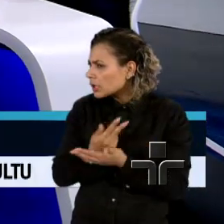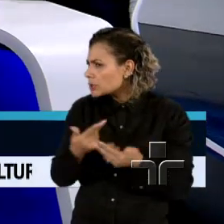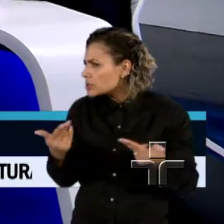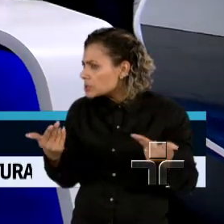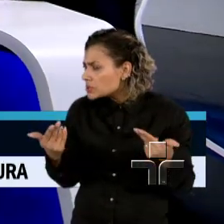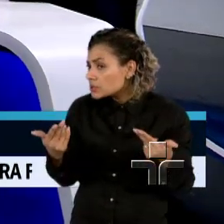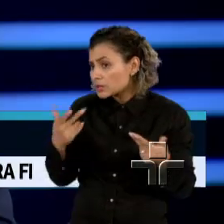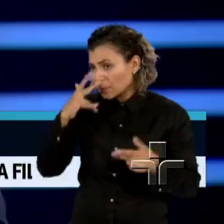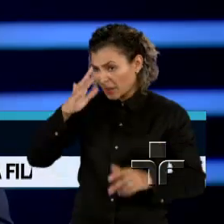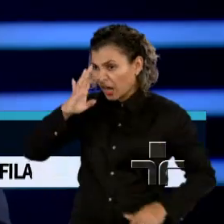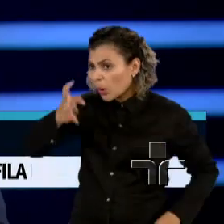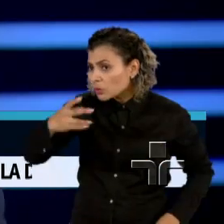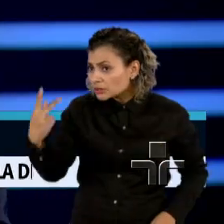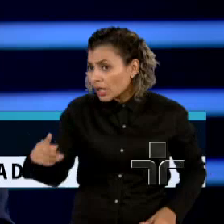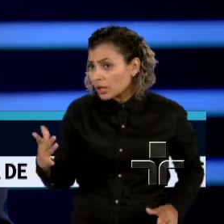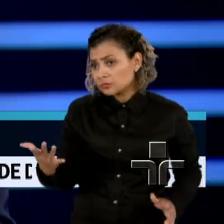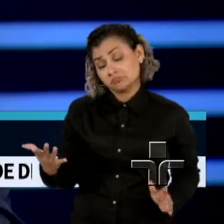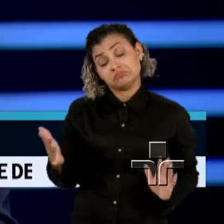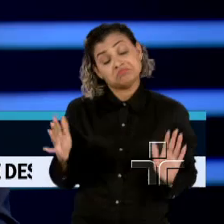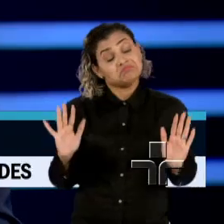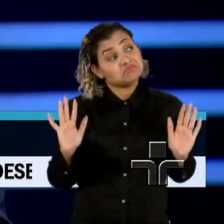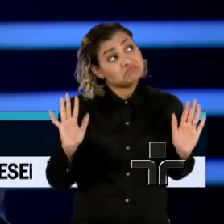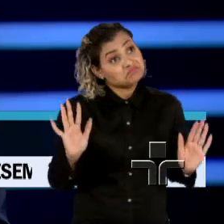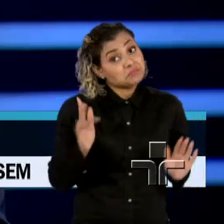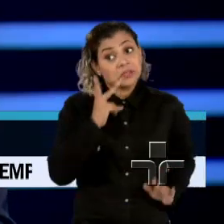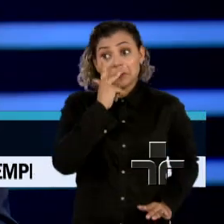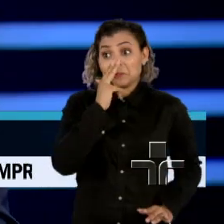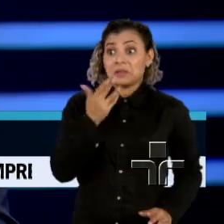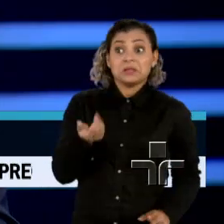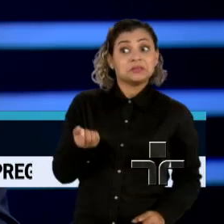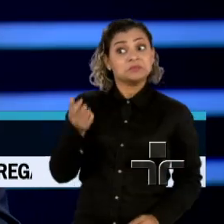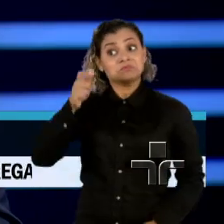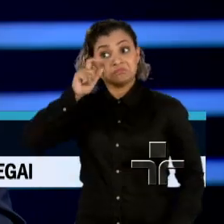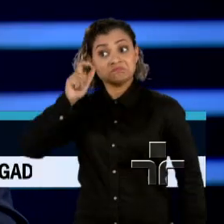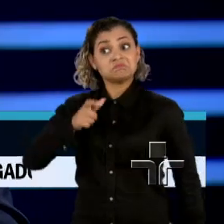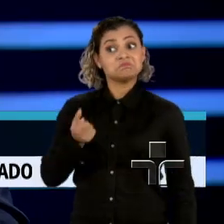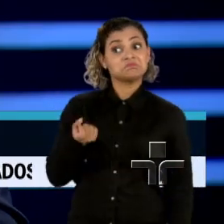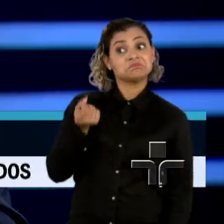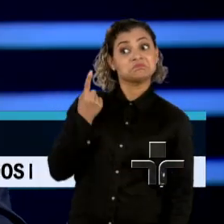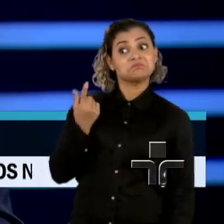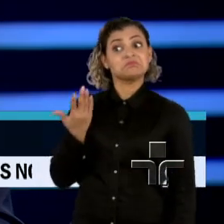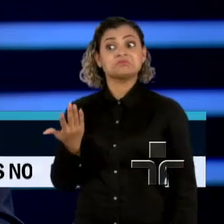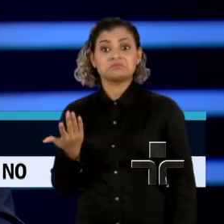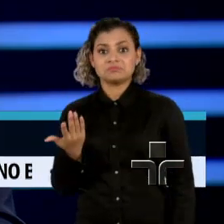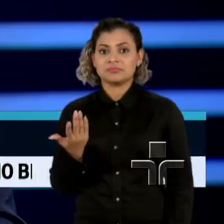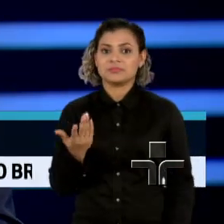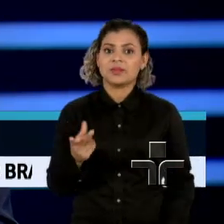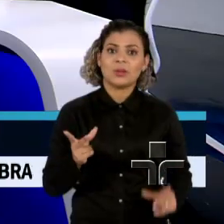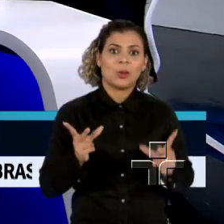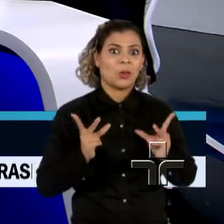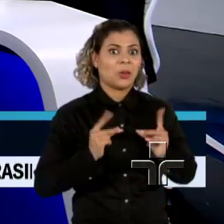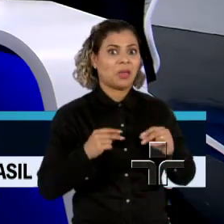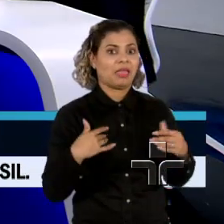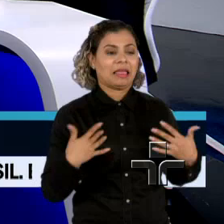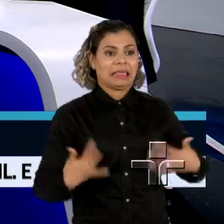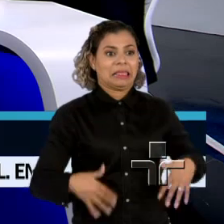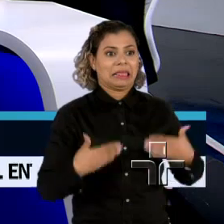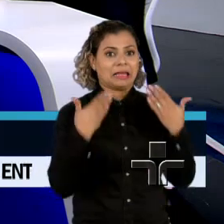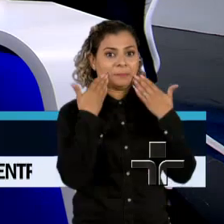sendo envolvido, etc. Muito curiosa essa fala Morreu pela dele. boca, né?